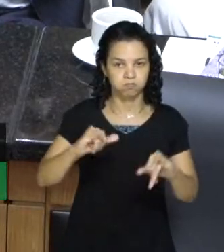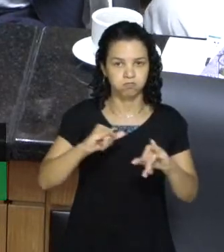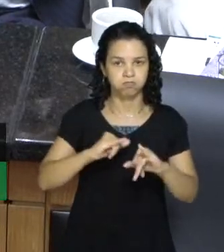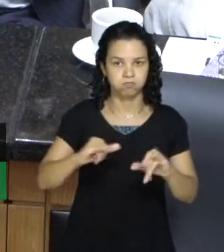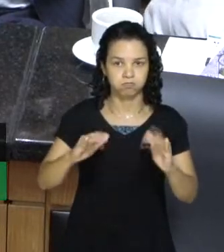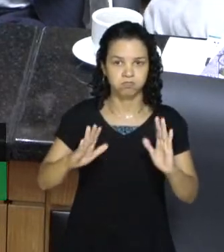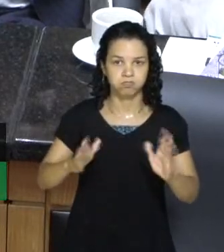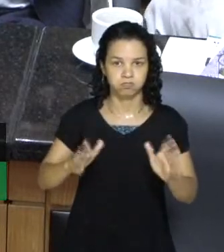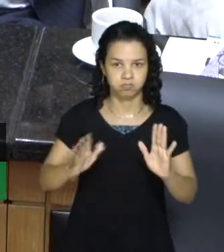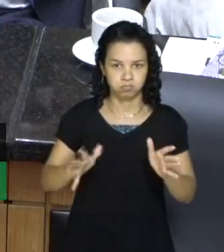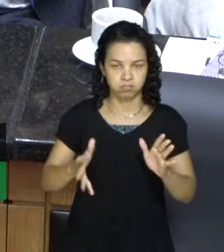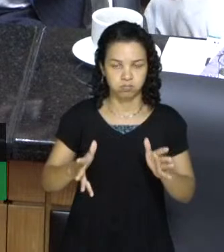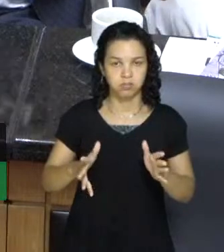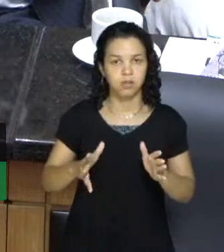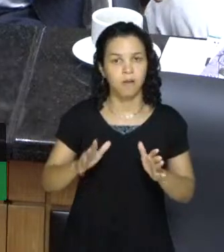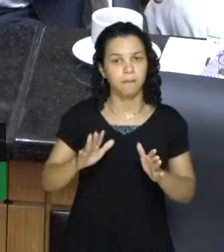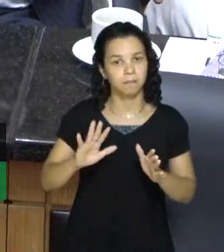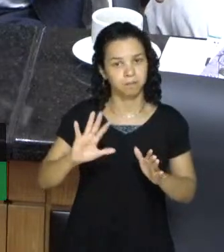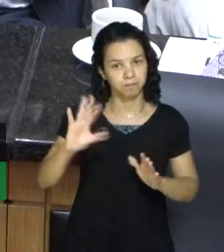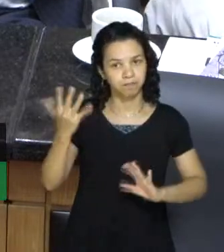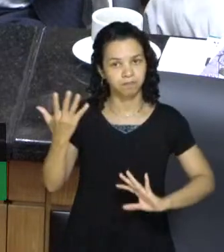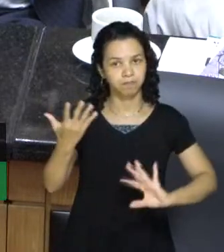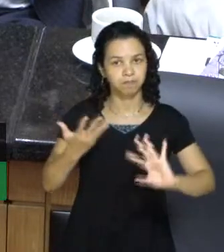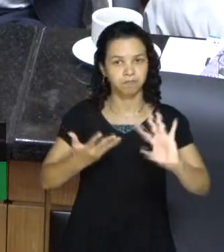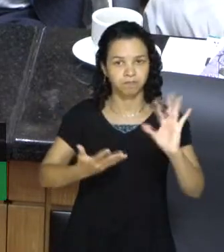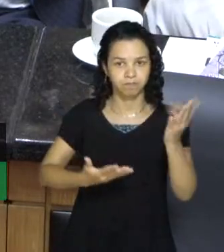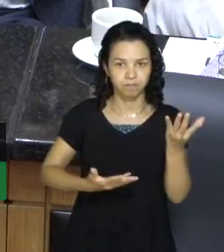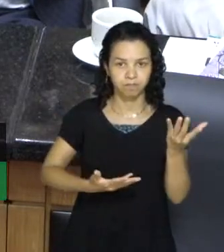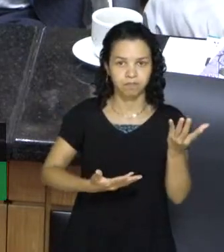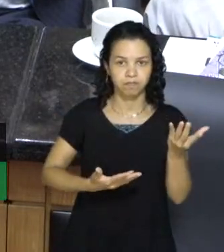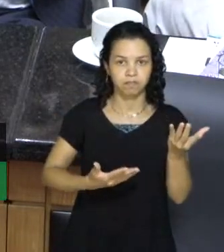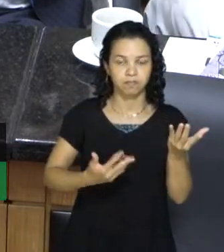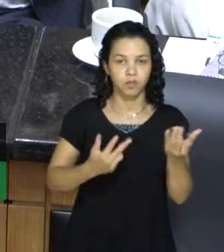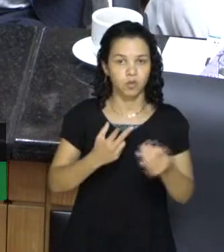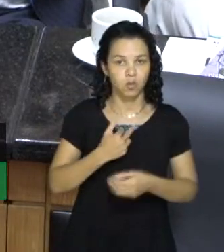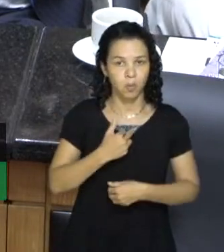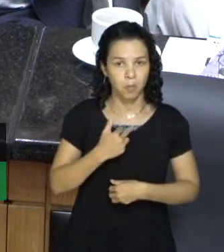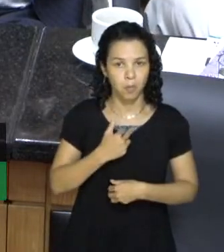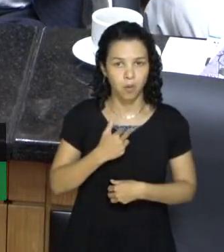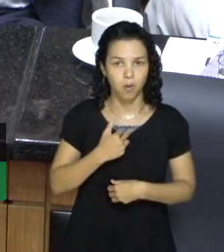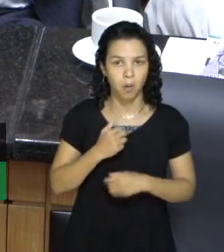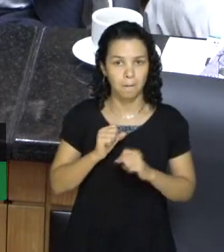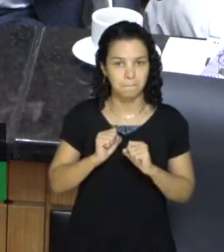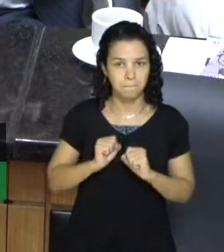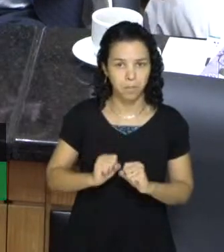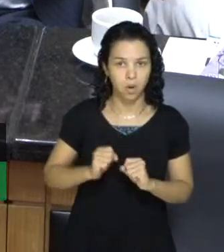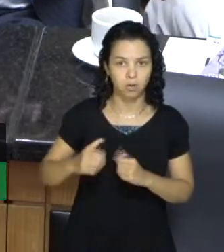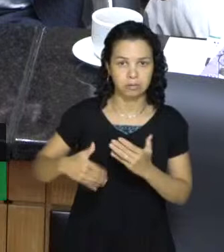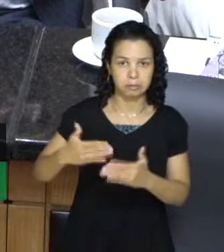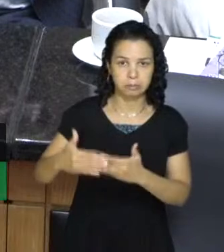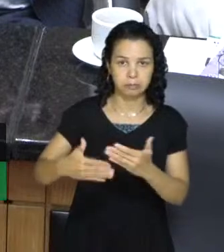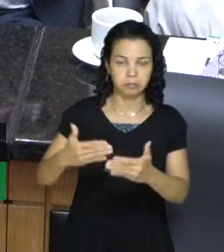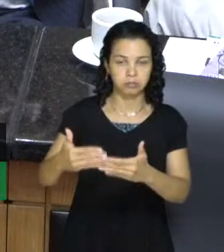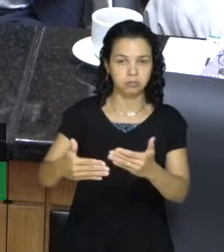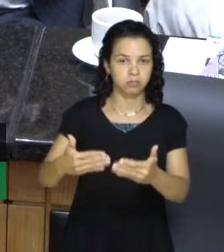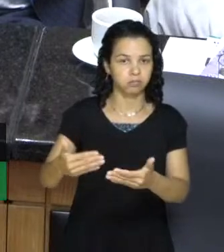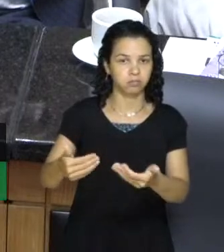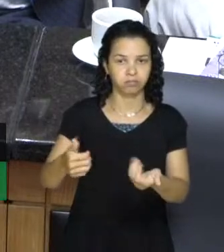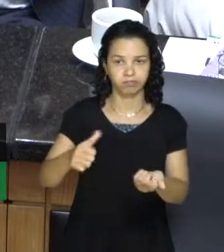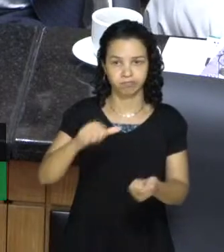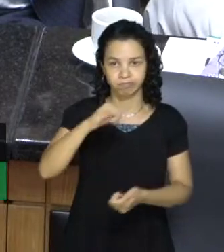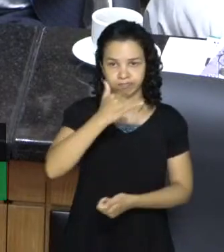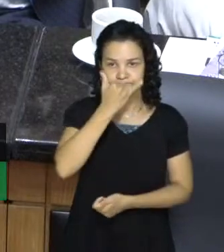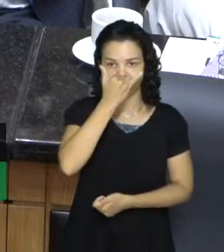que eventualmente não, poderia não dar certo, como a Exª muito bem falou, é o plano